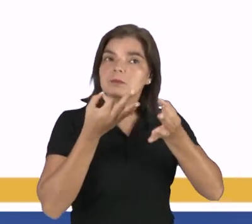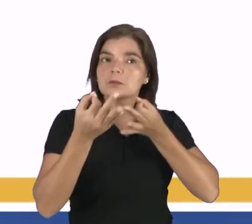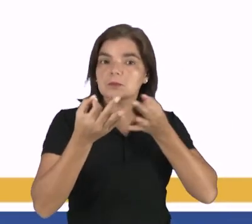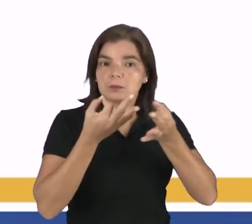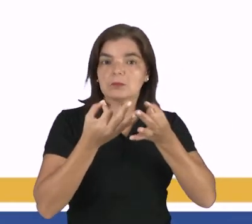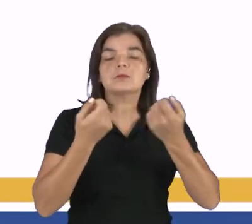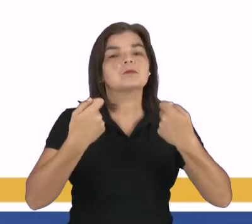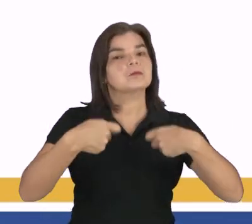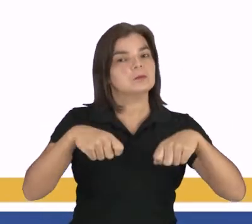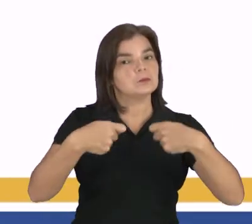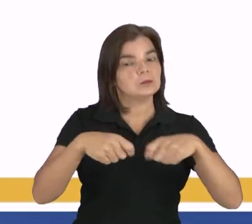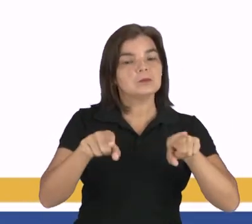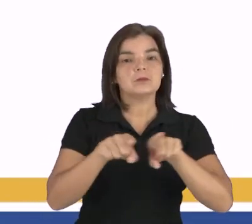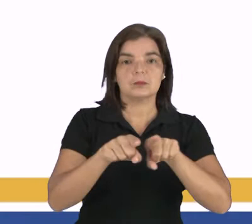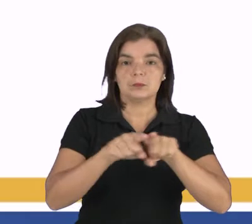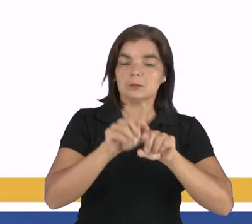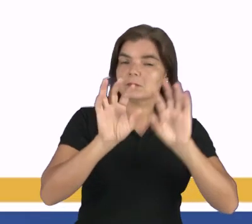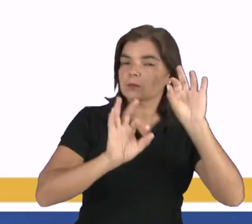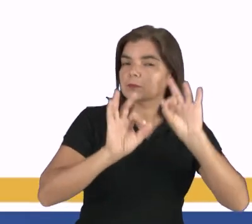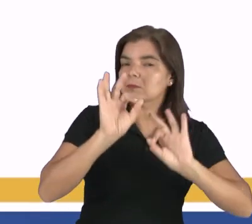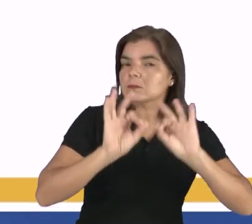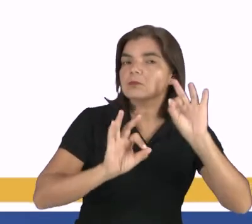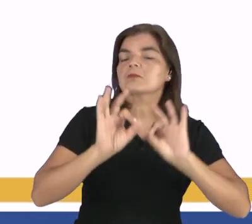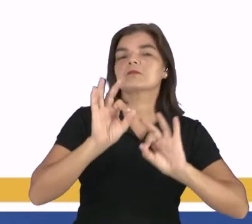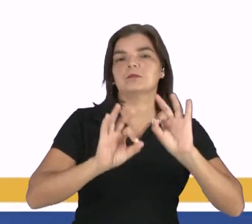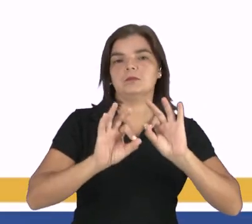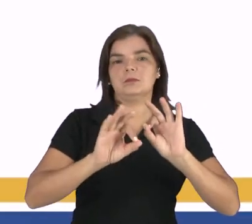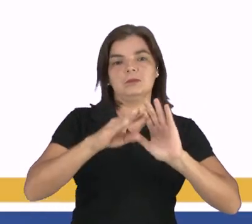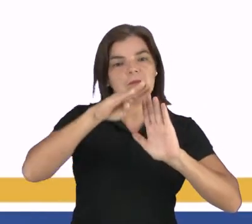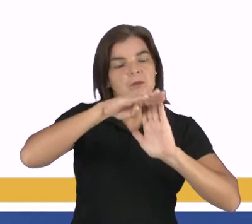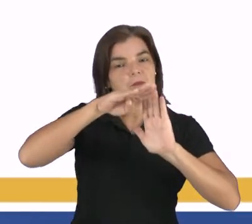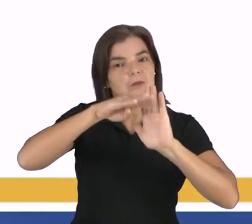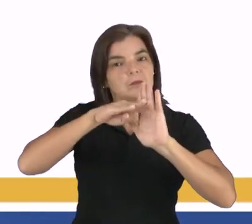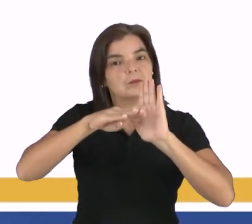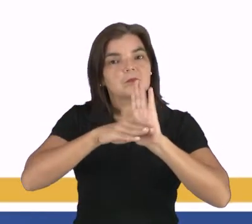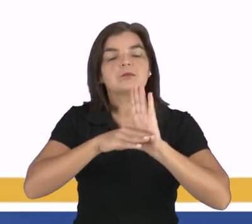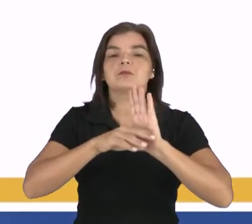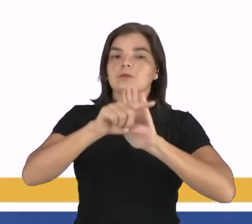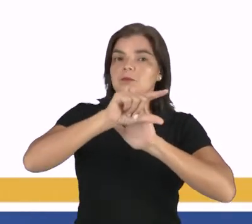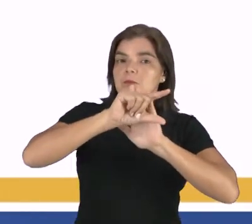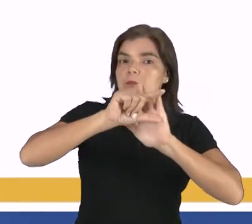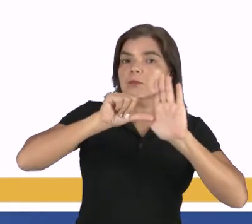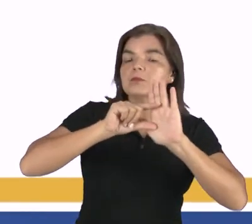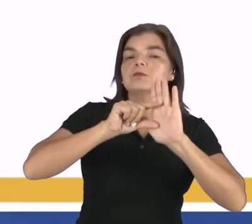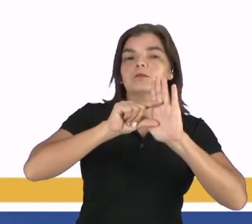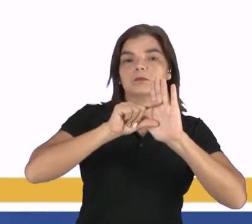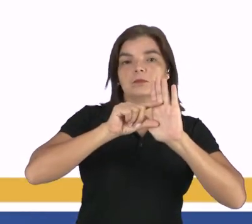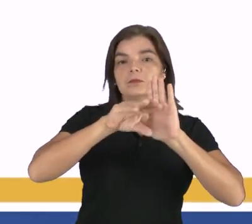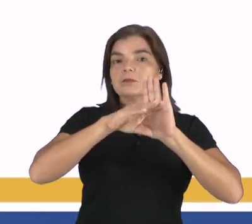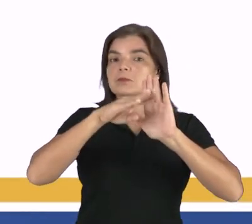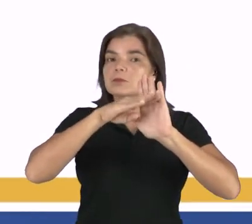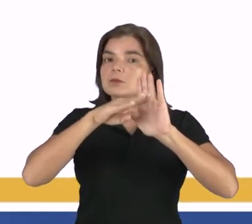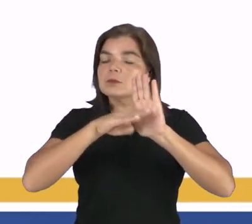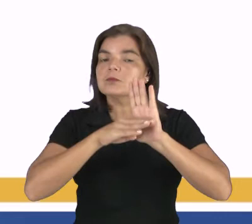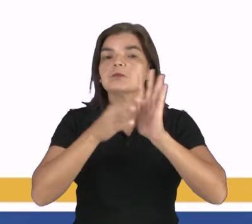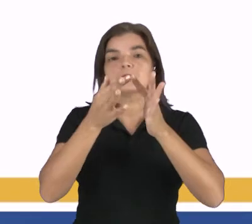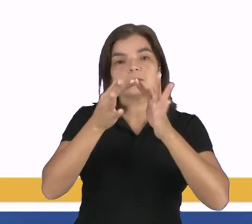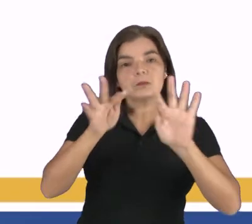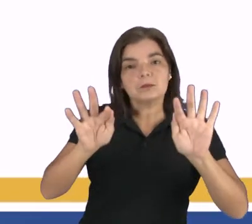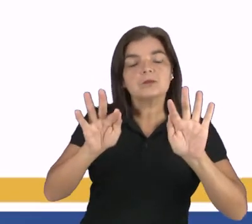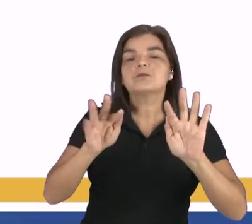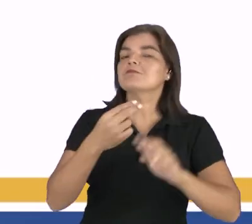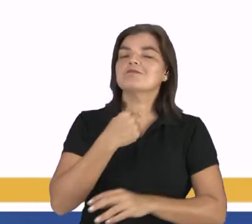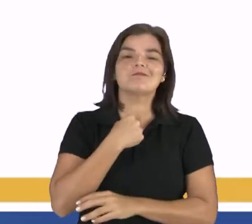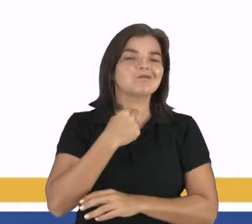argumentos, eles têm que vir organizados, ordenados por parágrafos, períodos, orações,